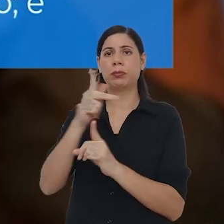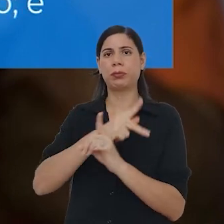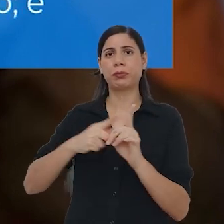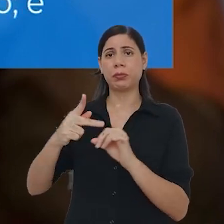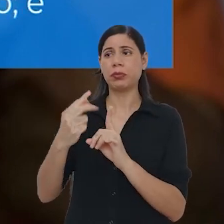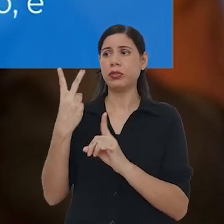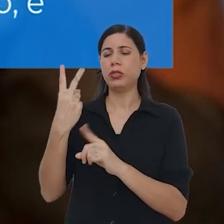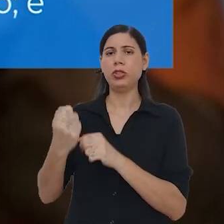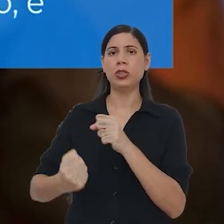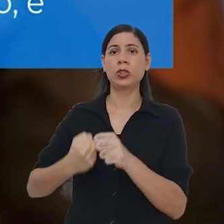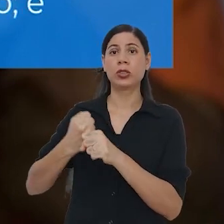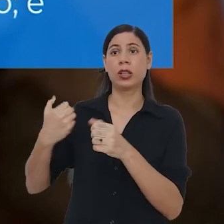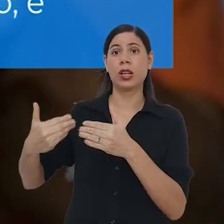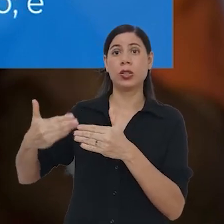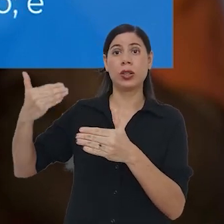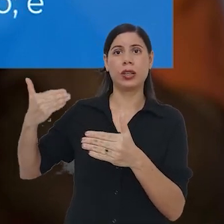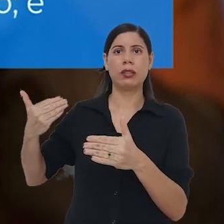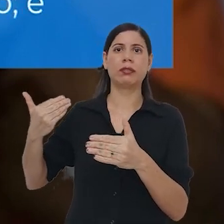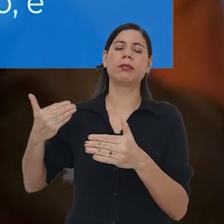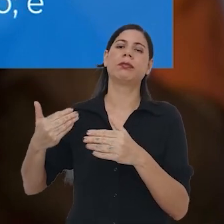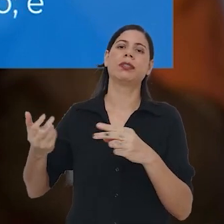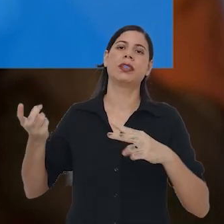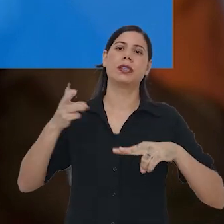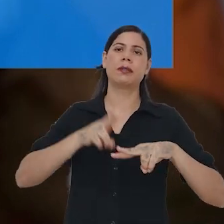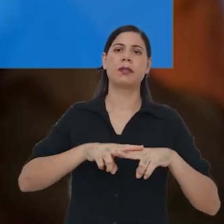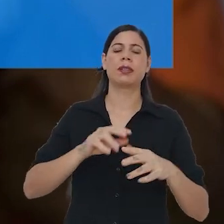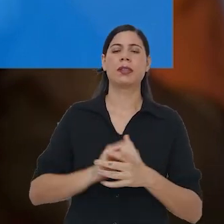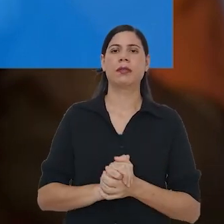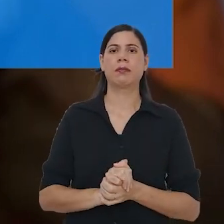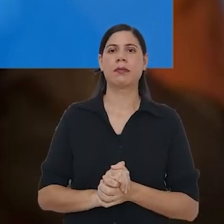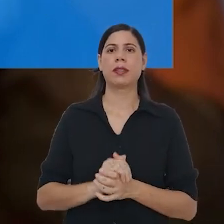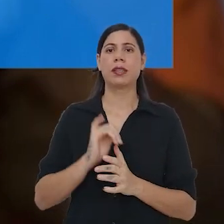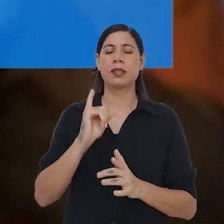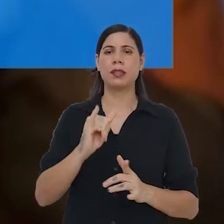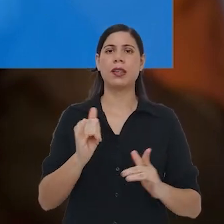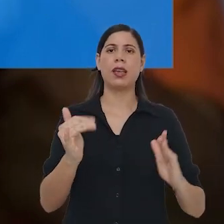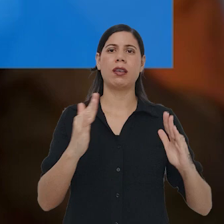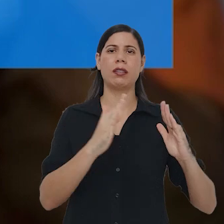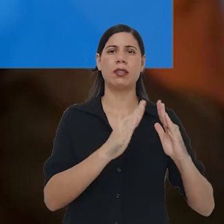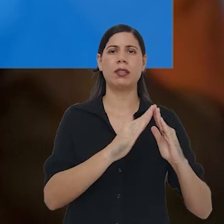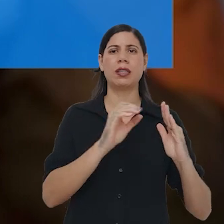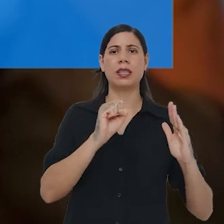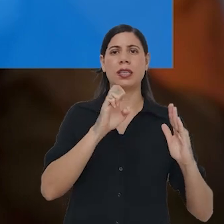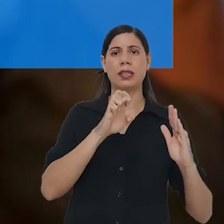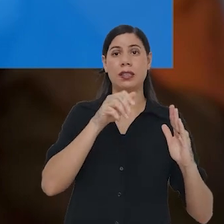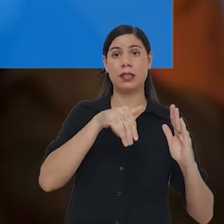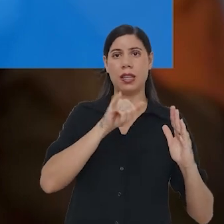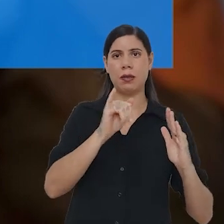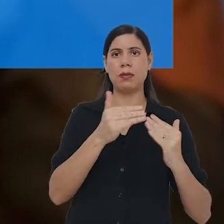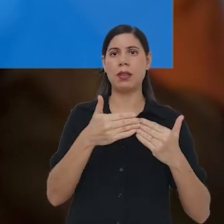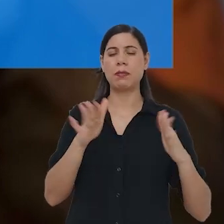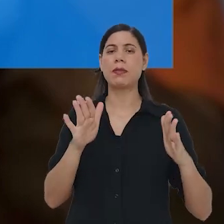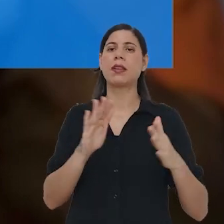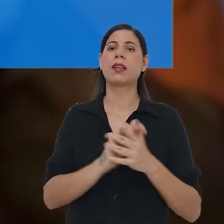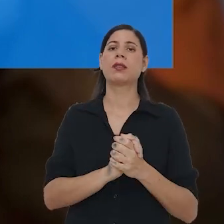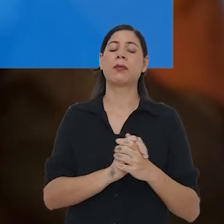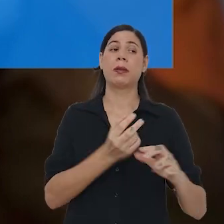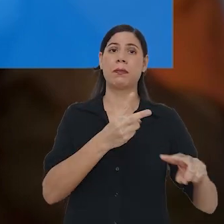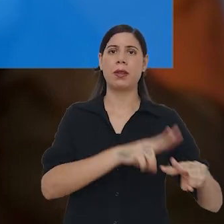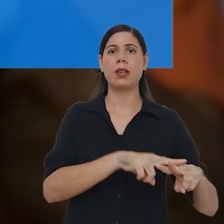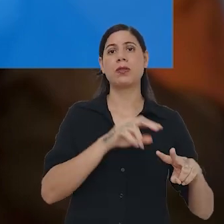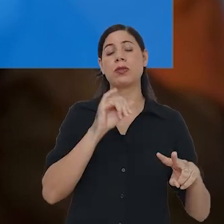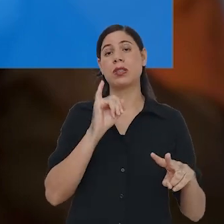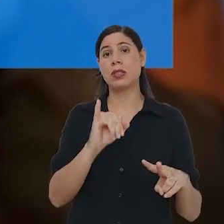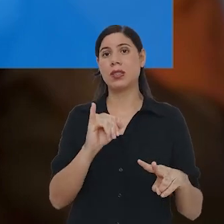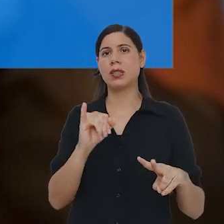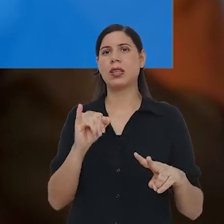nos 2 últimos anos, antes da prisão. Os dependentes de preso em regime semiaberto só poderão receber o auxílio reclusão se a